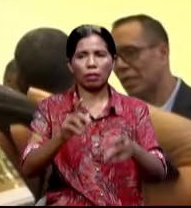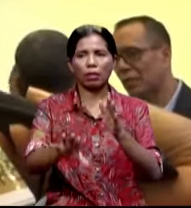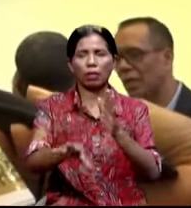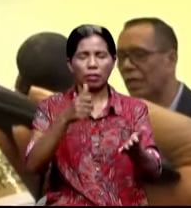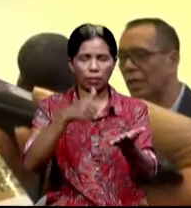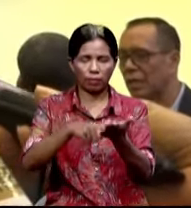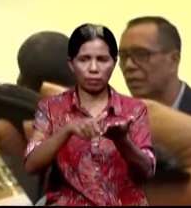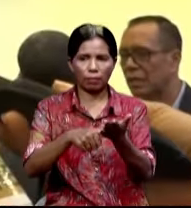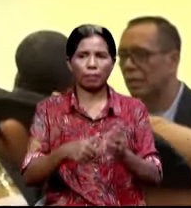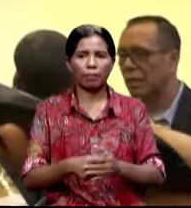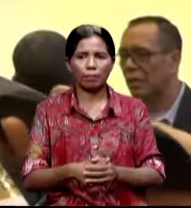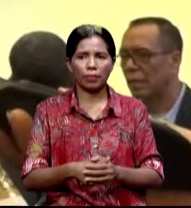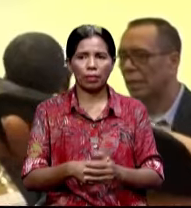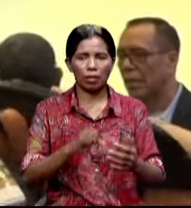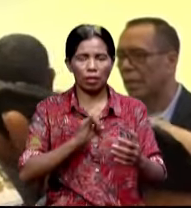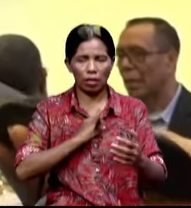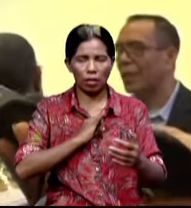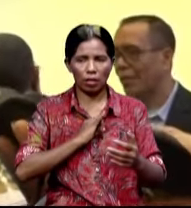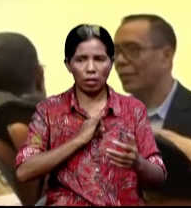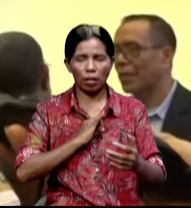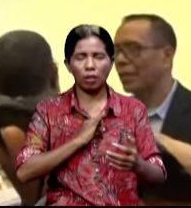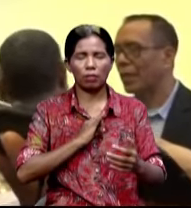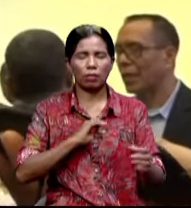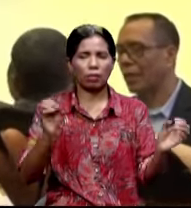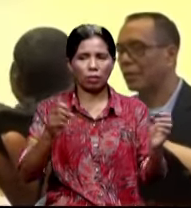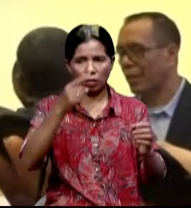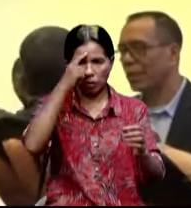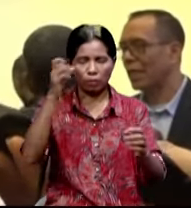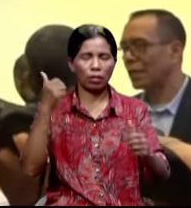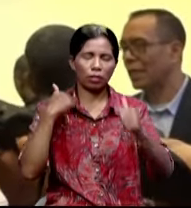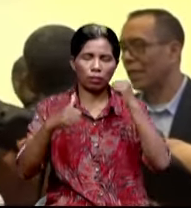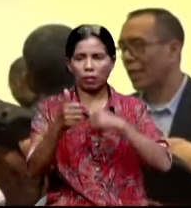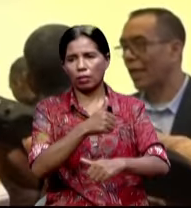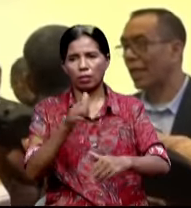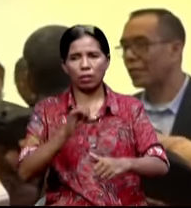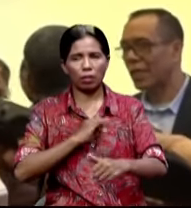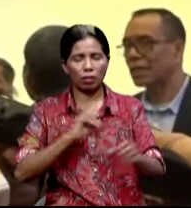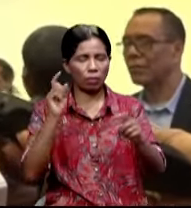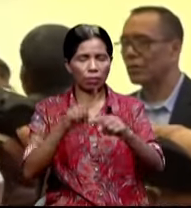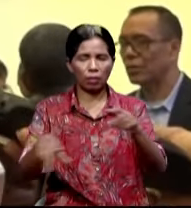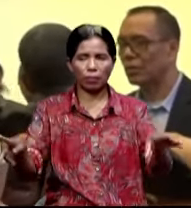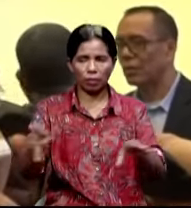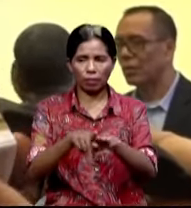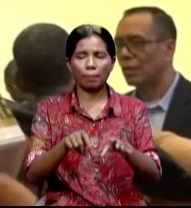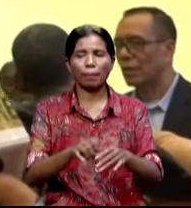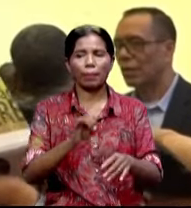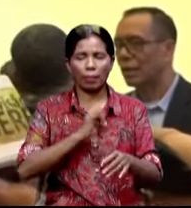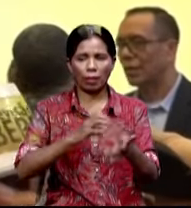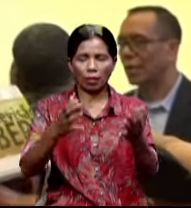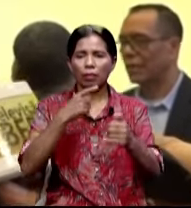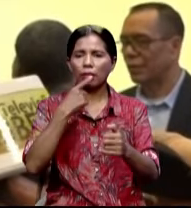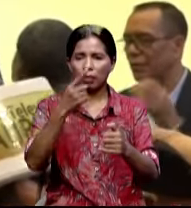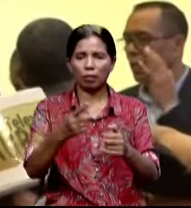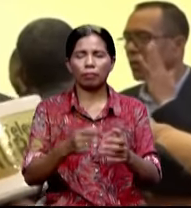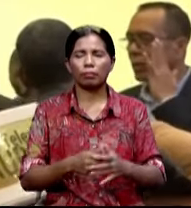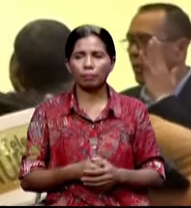convidi. Infelizmente haula tamba ya atividade selu, haula pa participa. Mas bahau hau karakate tenen kata.